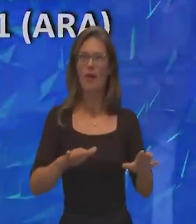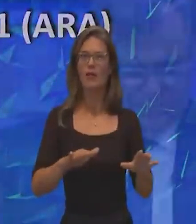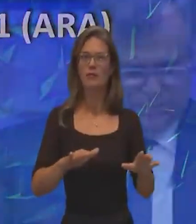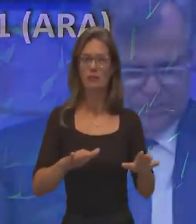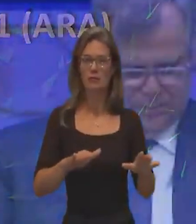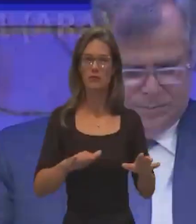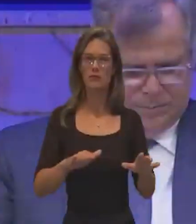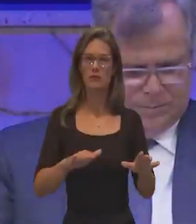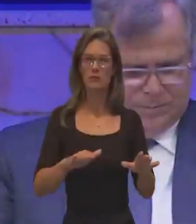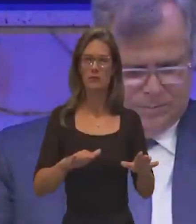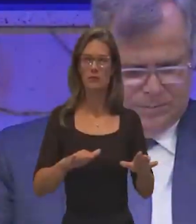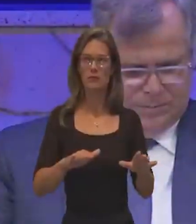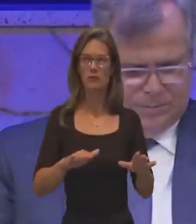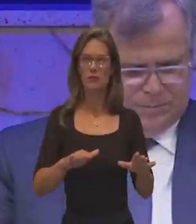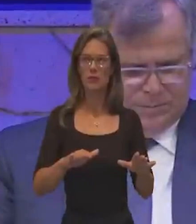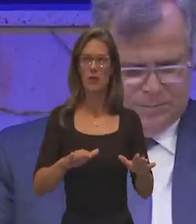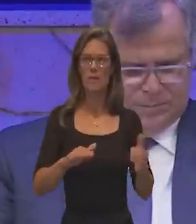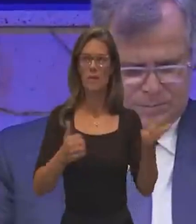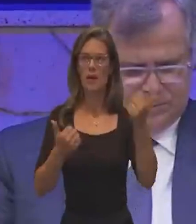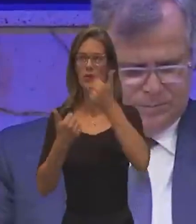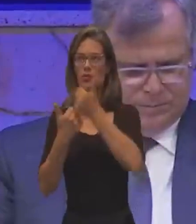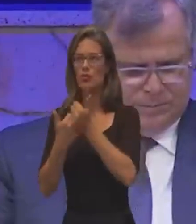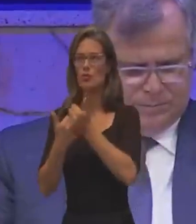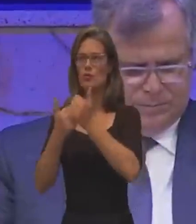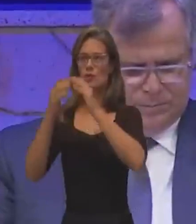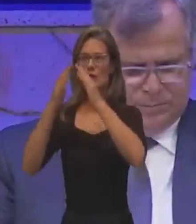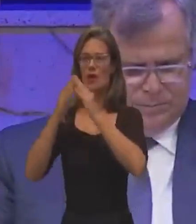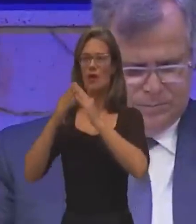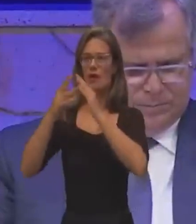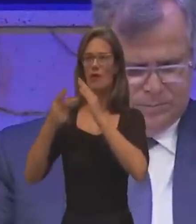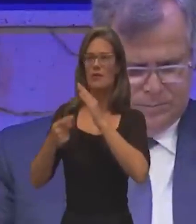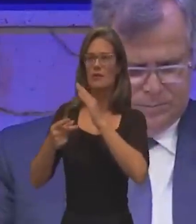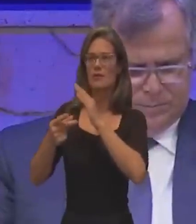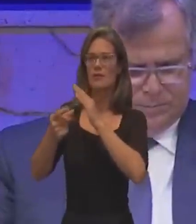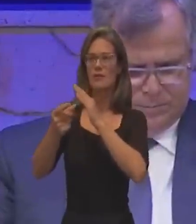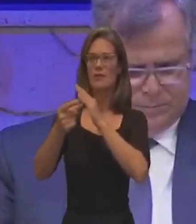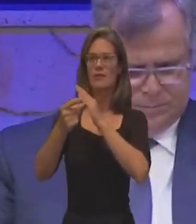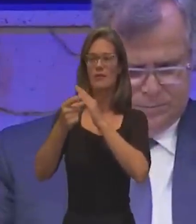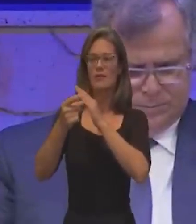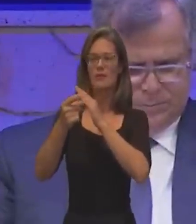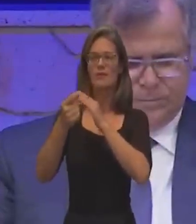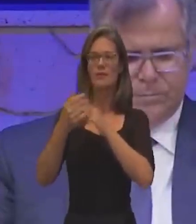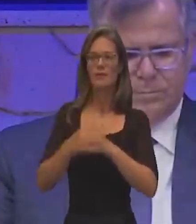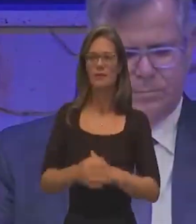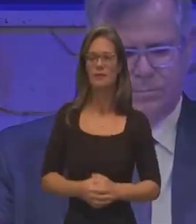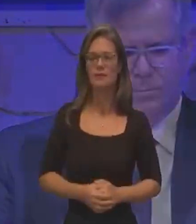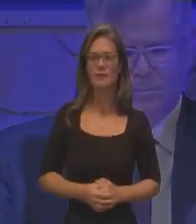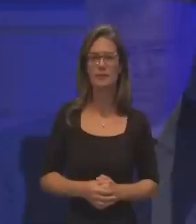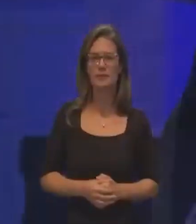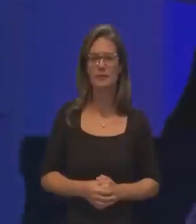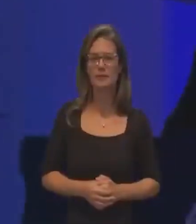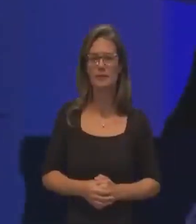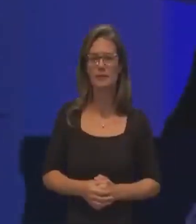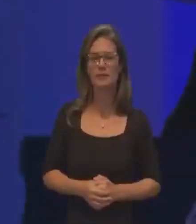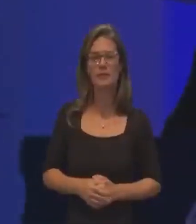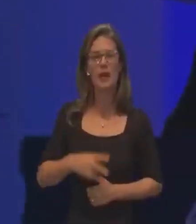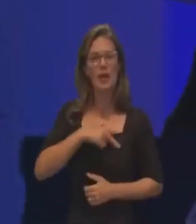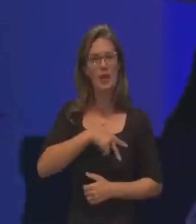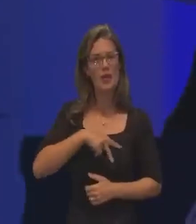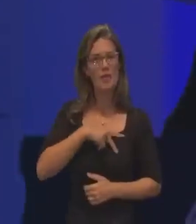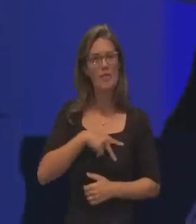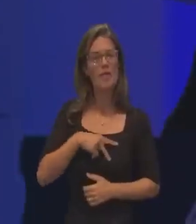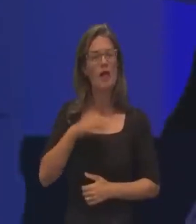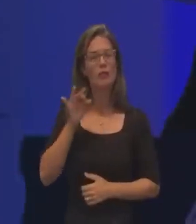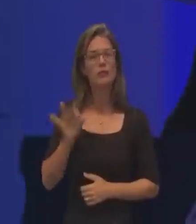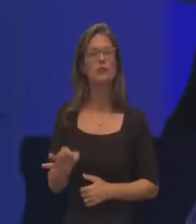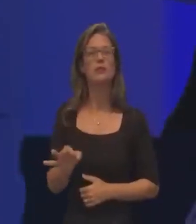desaparecerá para dar lugar àquilo que será eterno, duradouro. E Paulo tinha essa certeza, porque ele